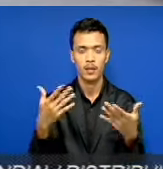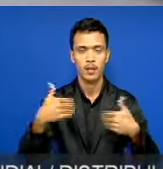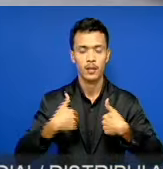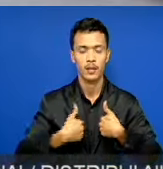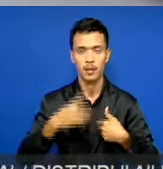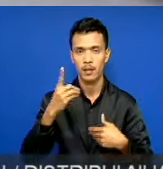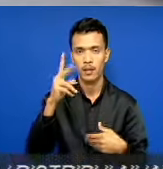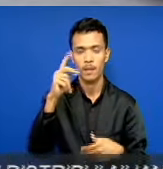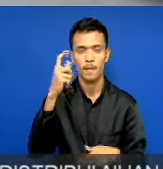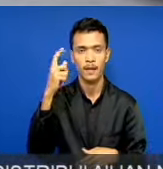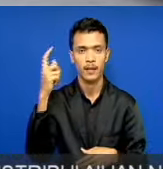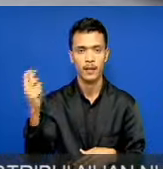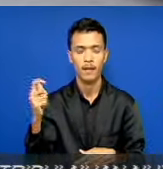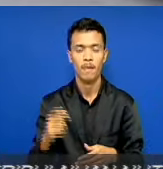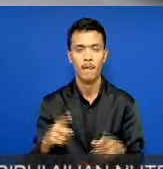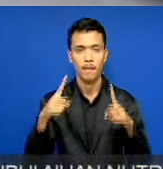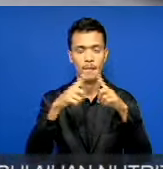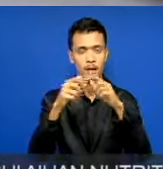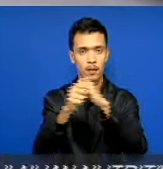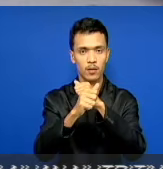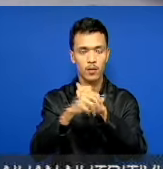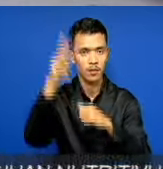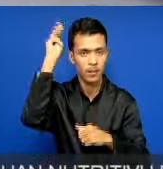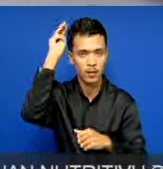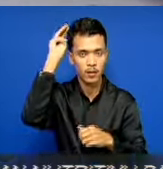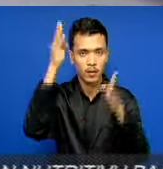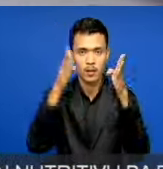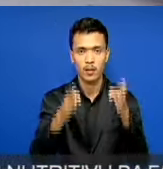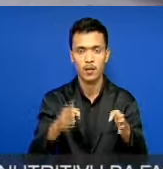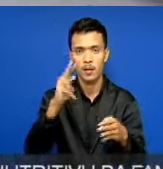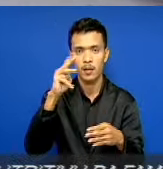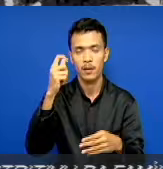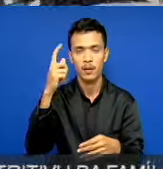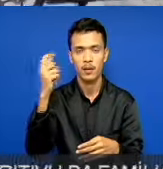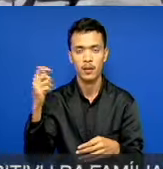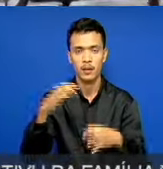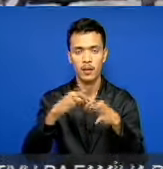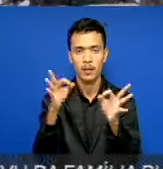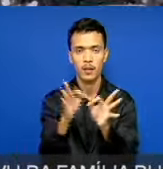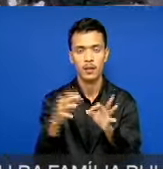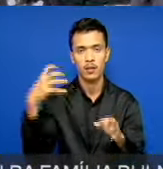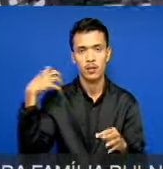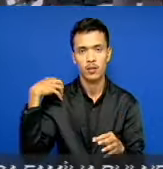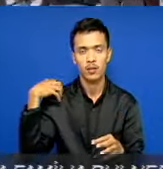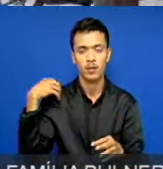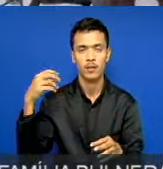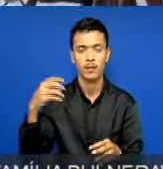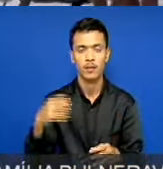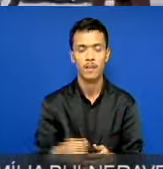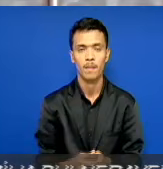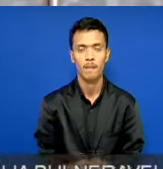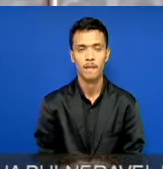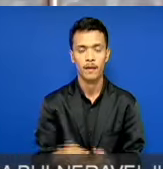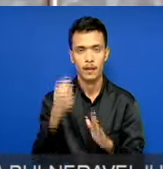Transporte Terrestre. Para a questão, né? Ministério do Transporte e Comunicação, se há a reforma da instituição Estado. Né? Este